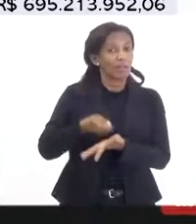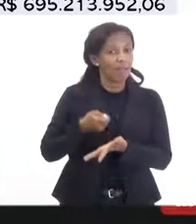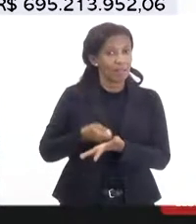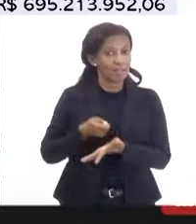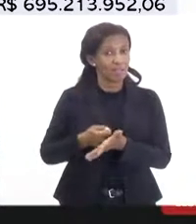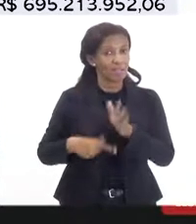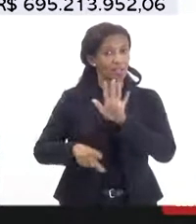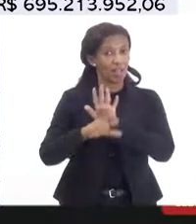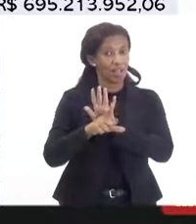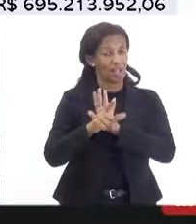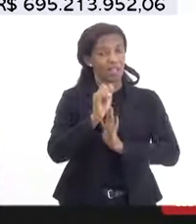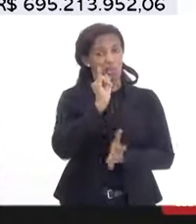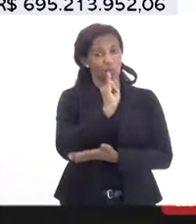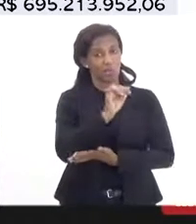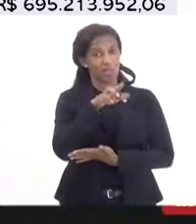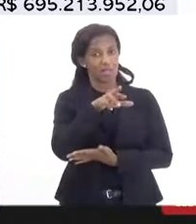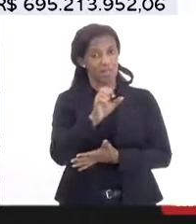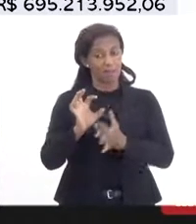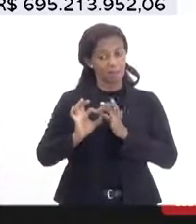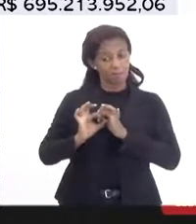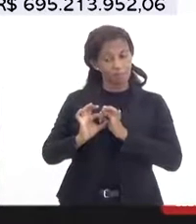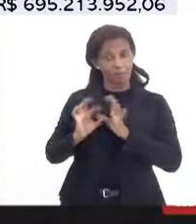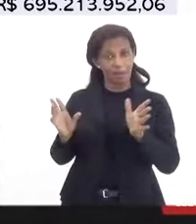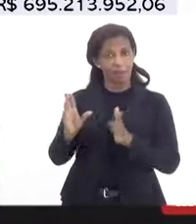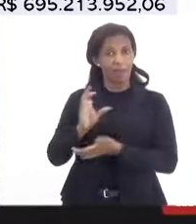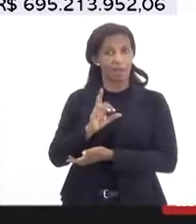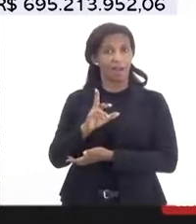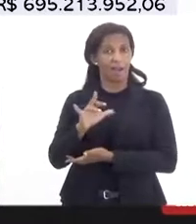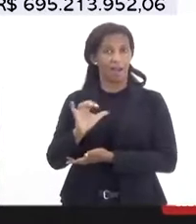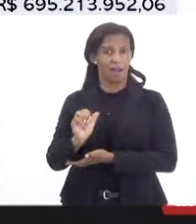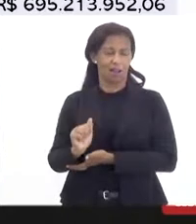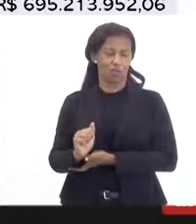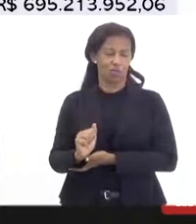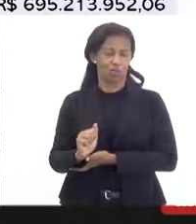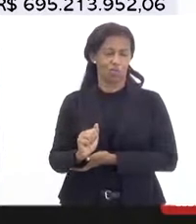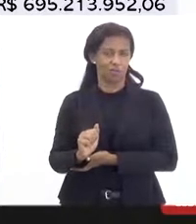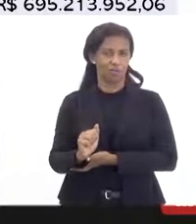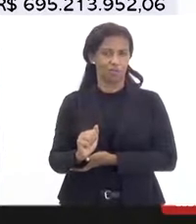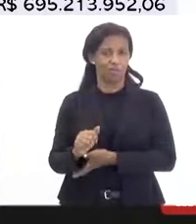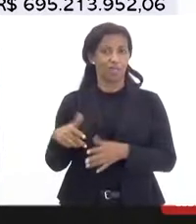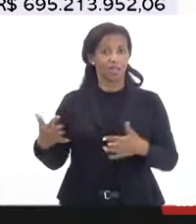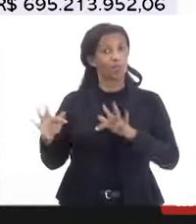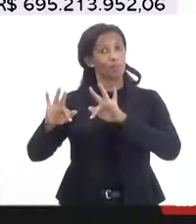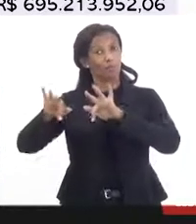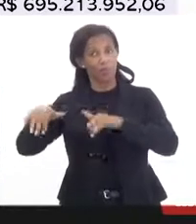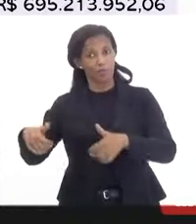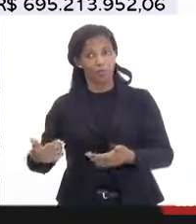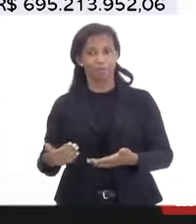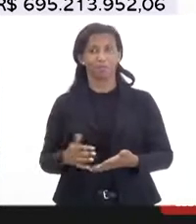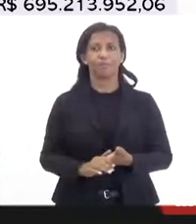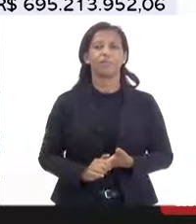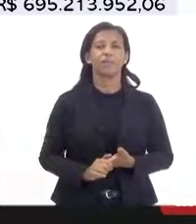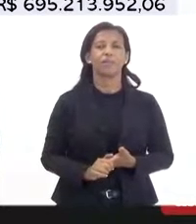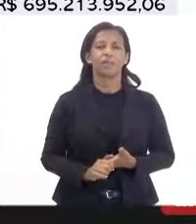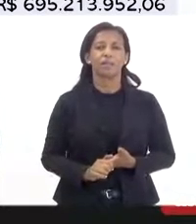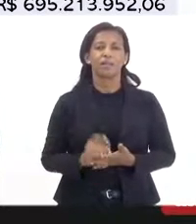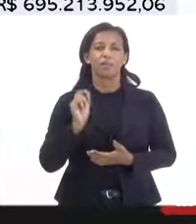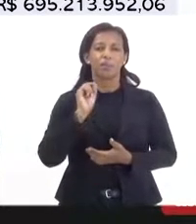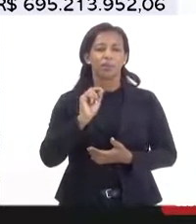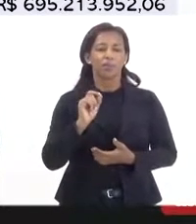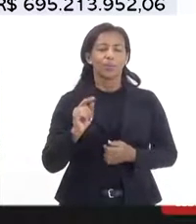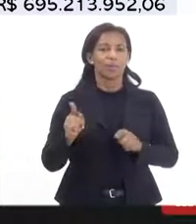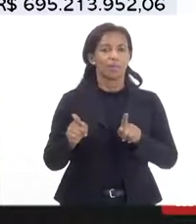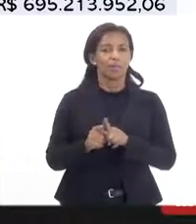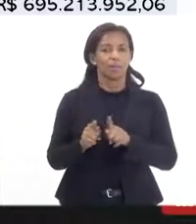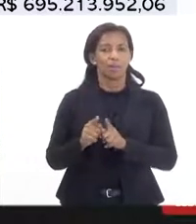a lei de ICMS para permitir o crédito de ICMS. E, por fim, o que deveria ser considerado bem